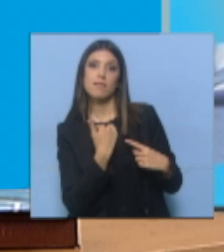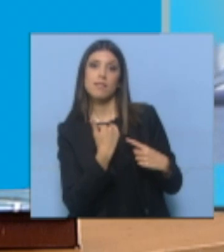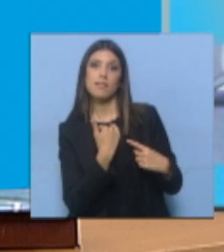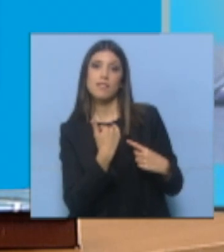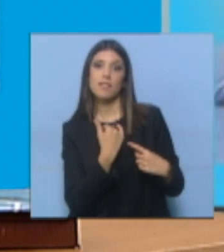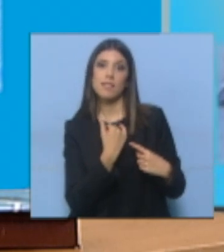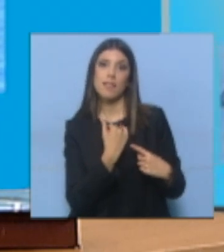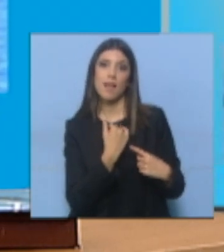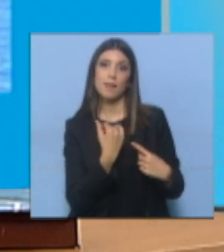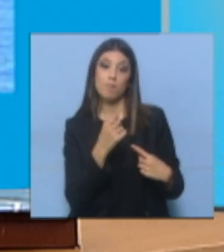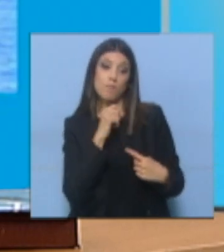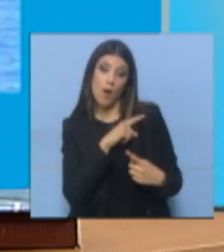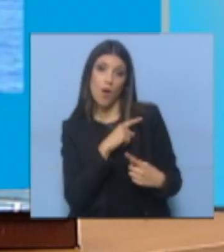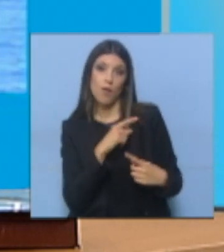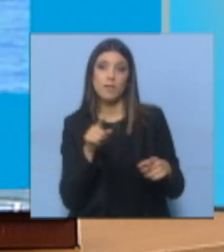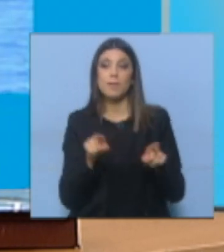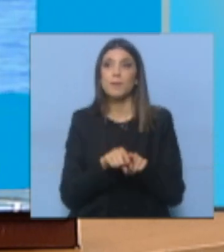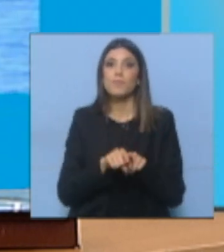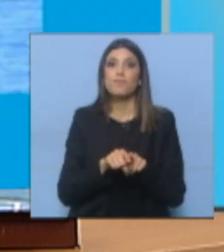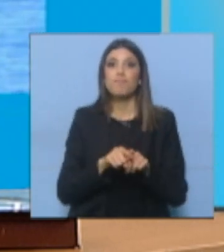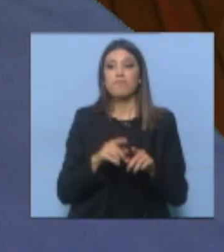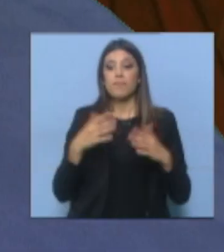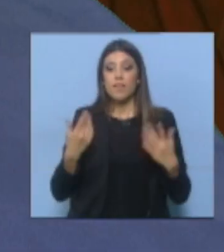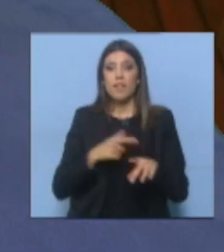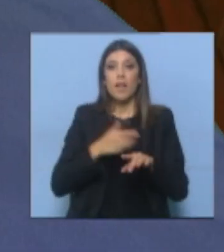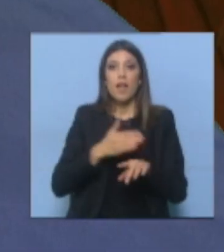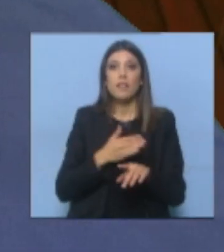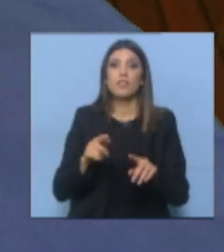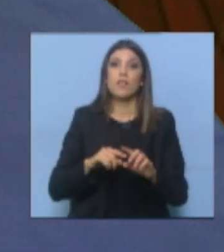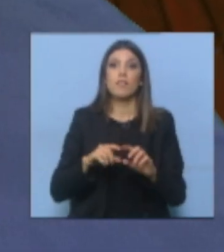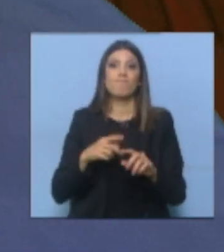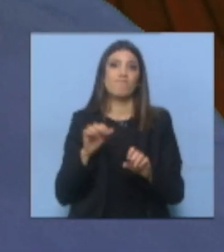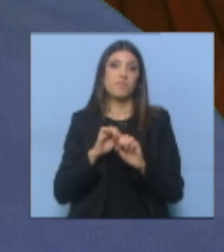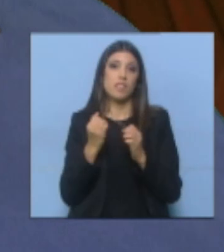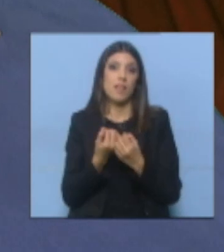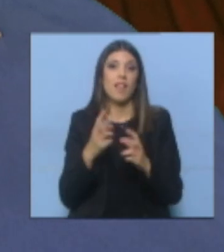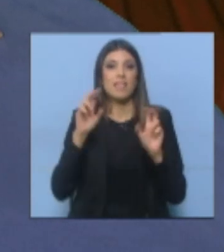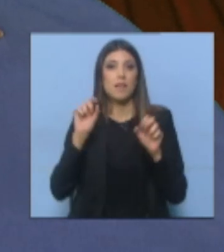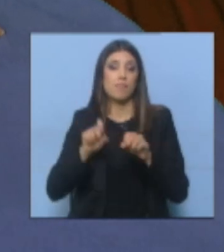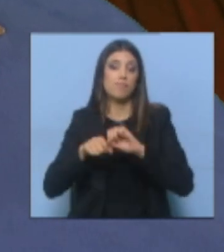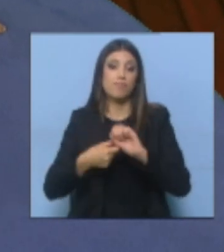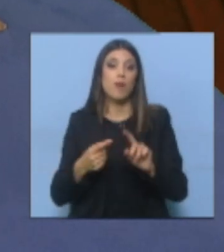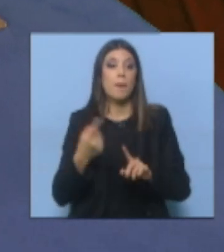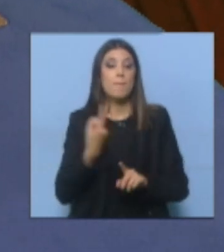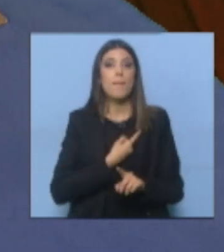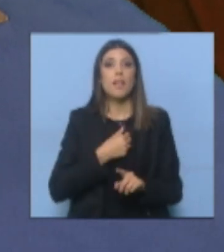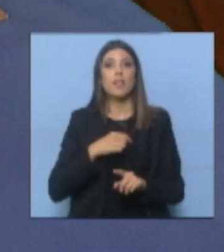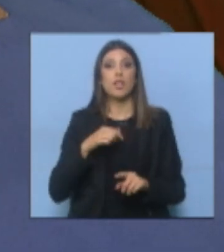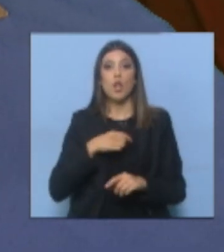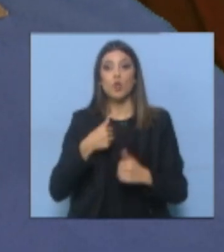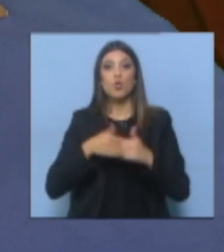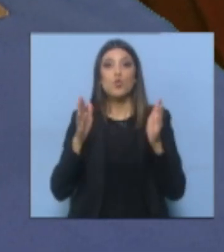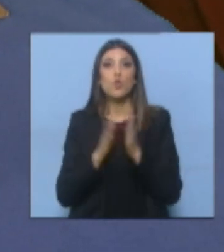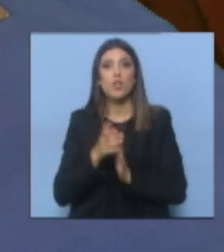também dos escrutínios, é bom que todos os cristãos que já são batizados aproveitem